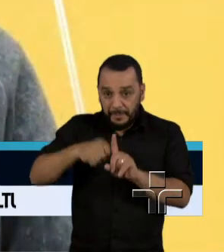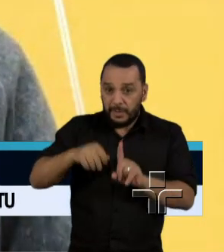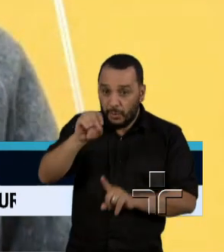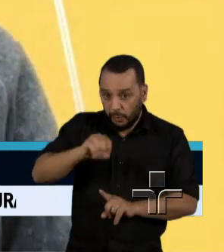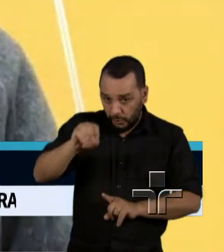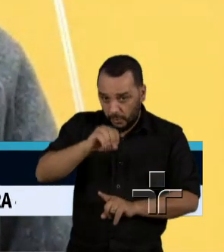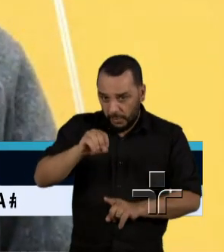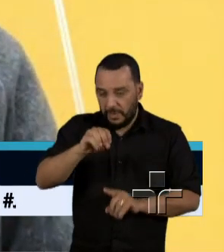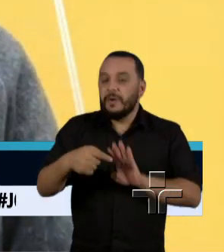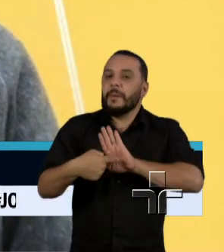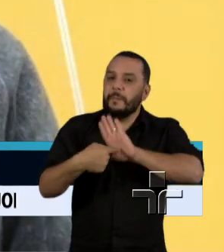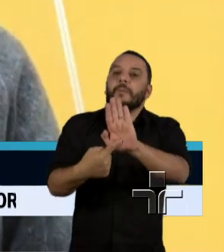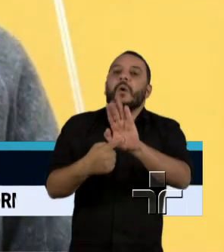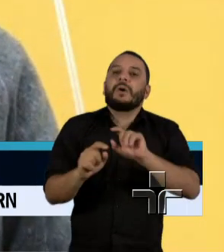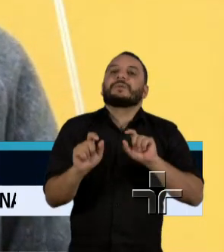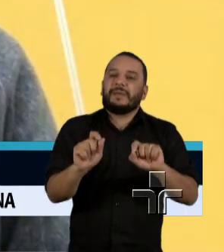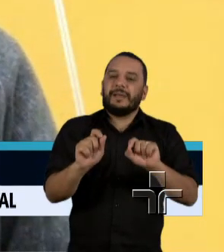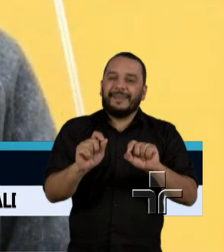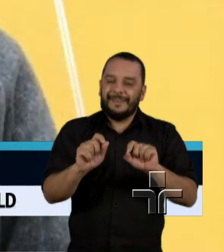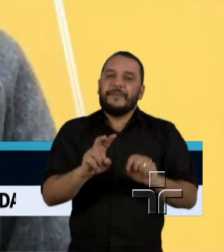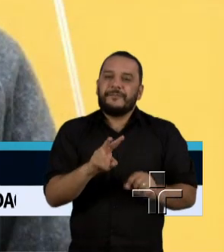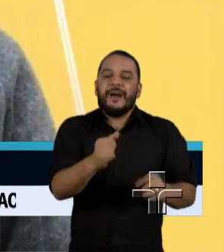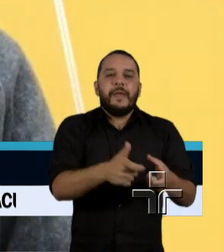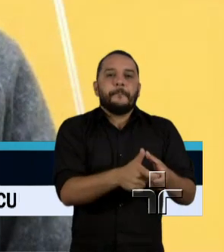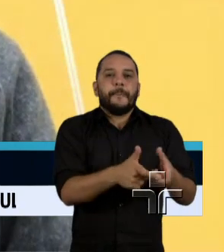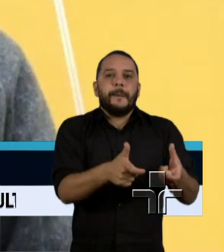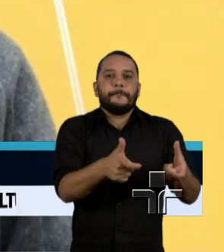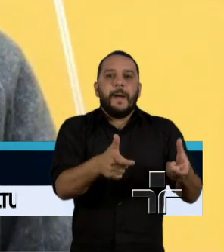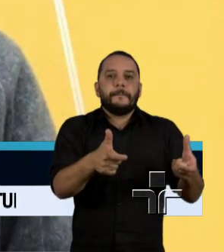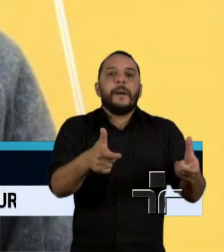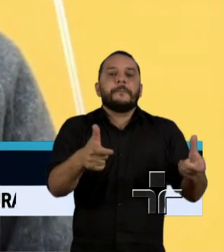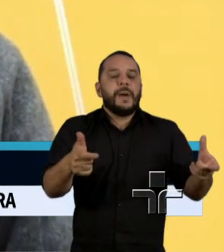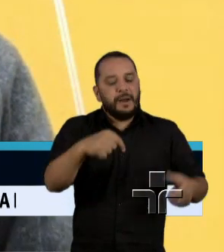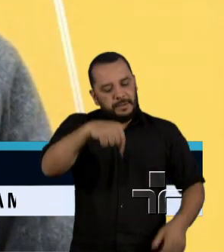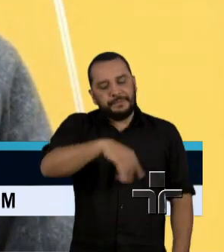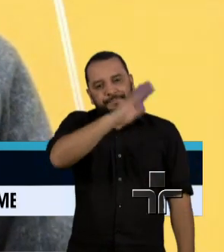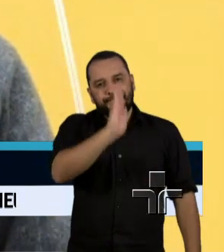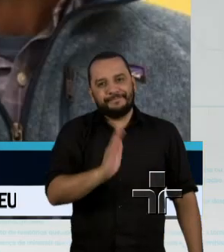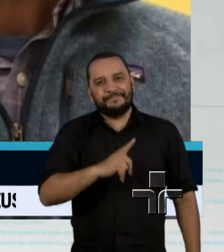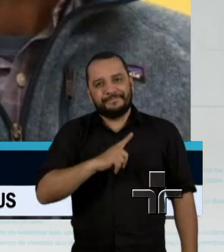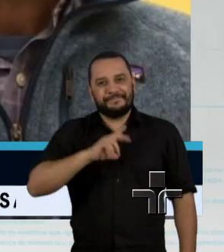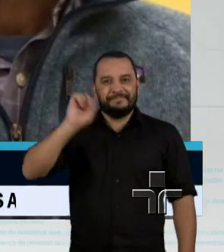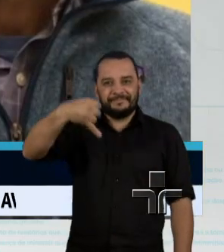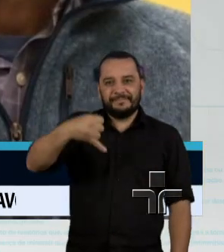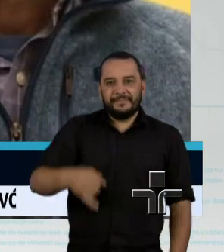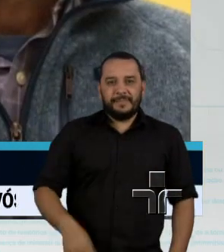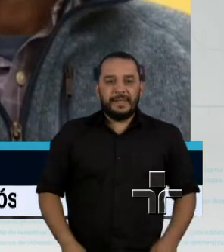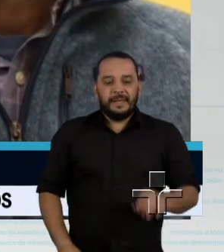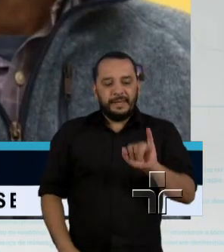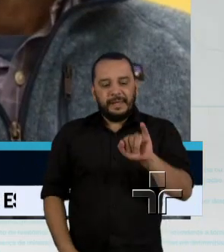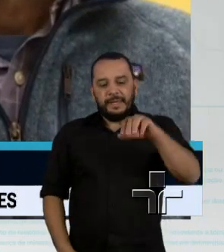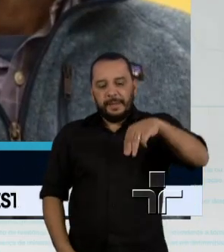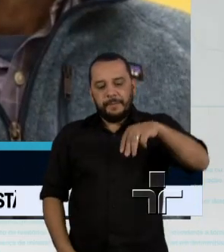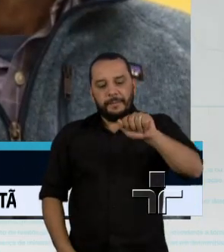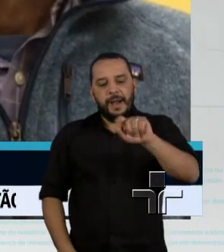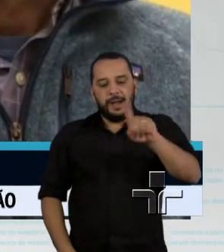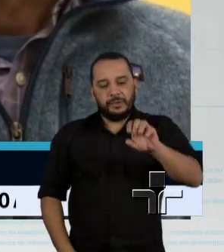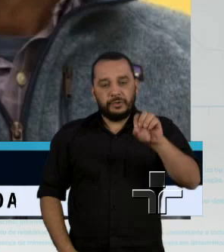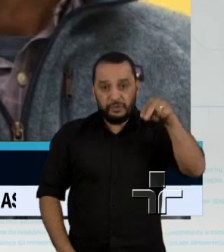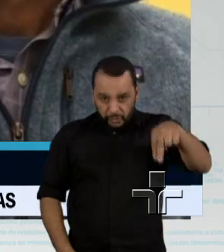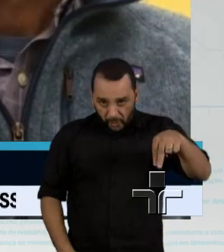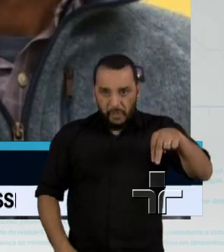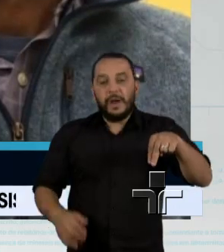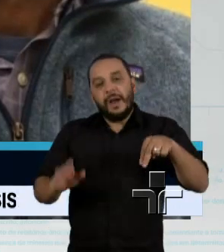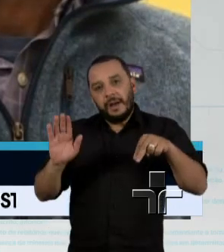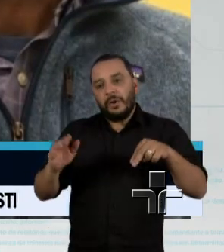ela certamente mostrará um desmatamento crescente no Brasil. Tasso, o Amazon é um órgão independente, sem